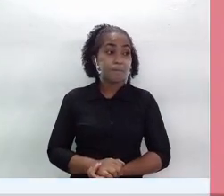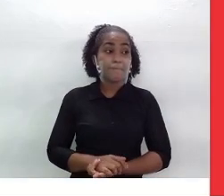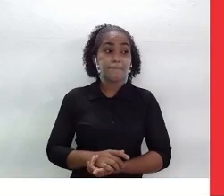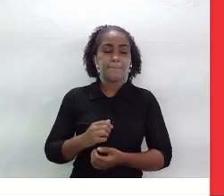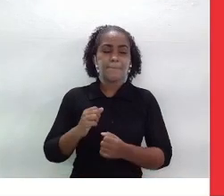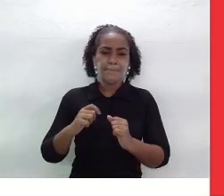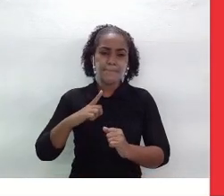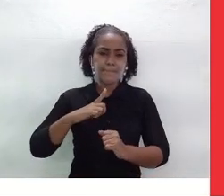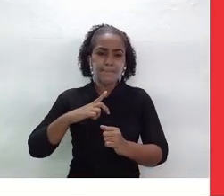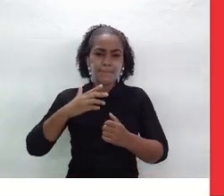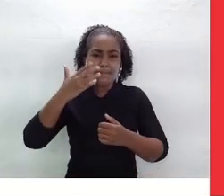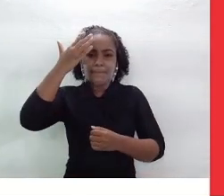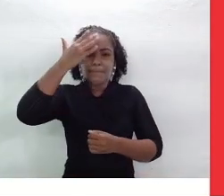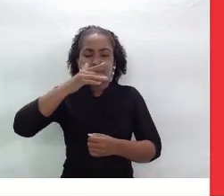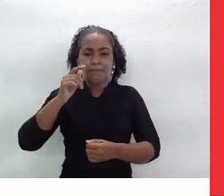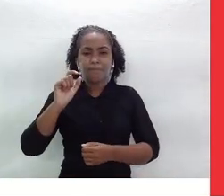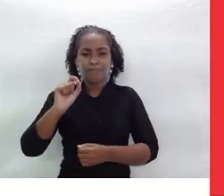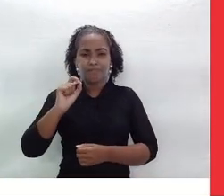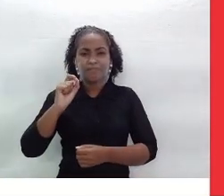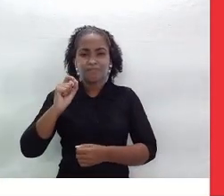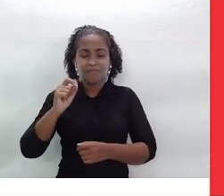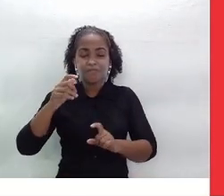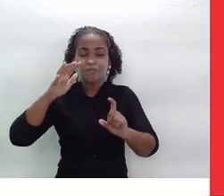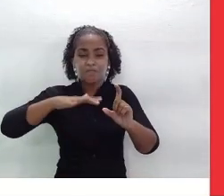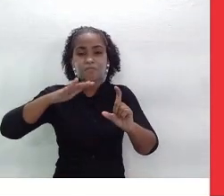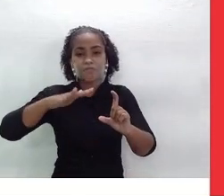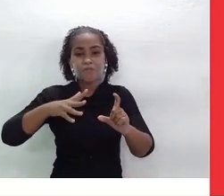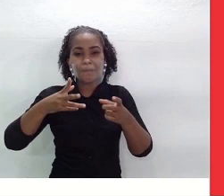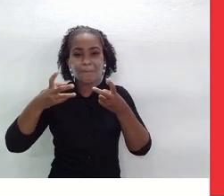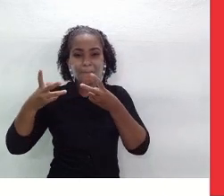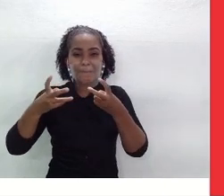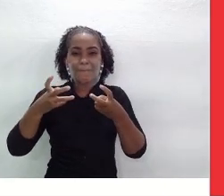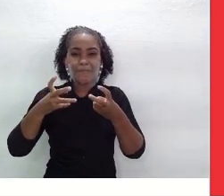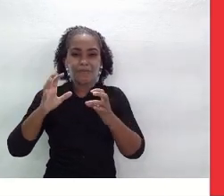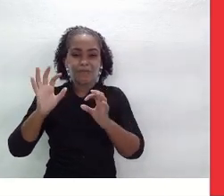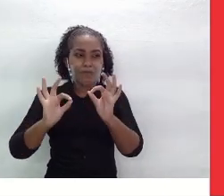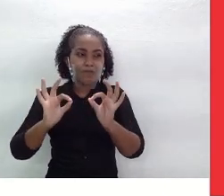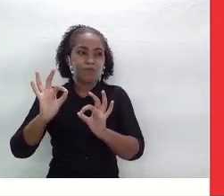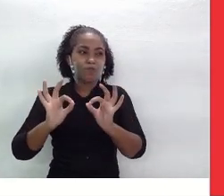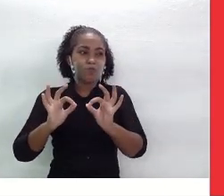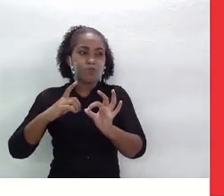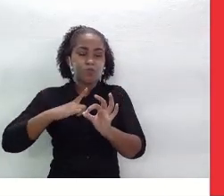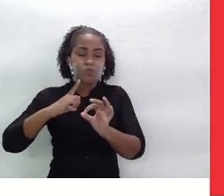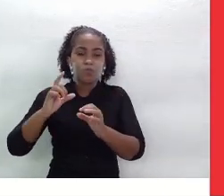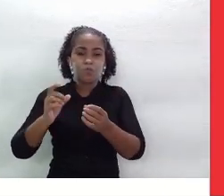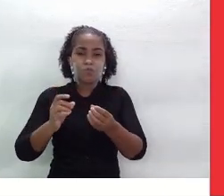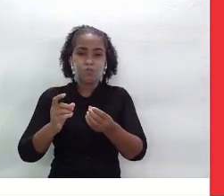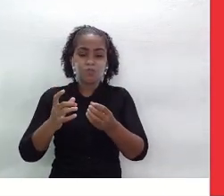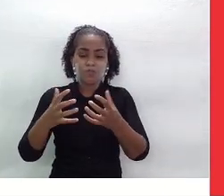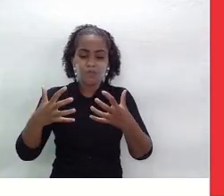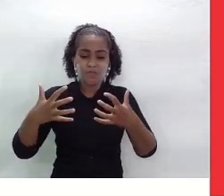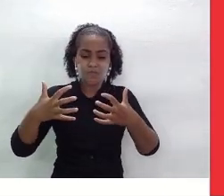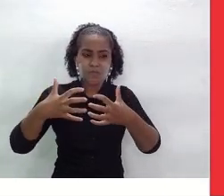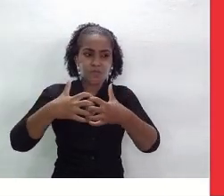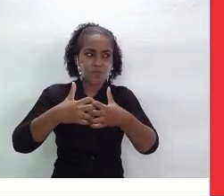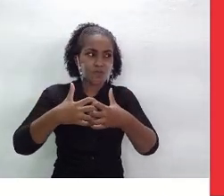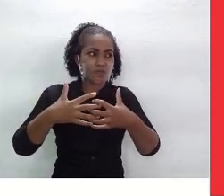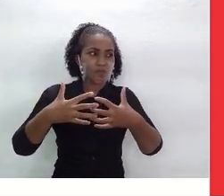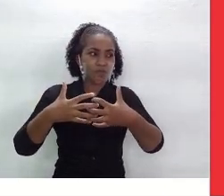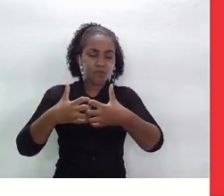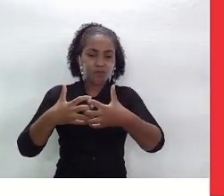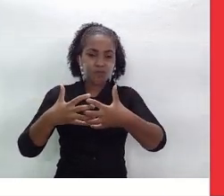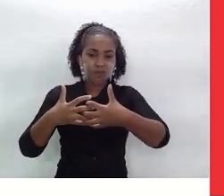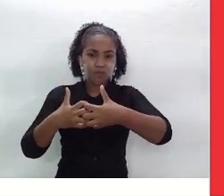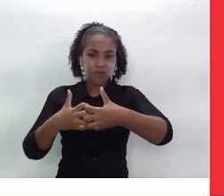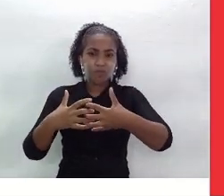gente tem as evidências que são litológicas. Veja aí que esse quebra-cabeça aí, ele deu ali uma junção, né?